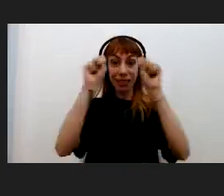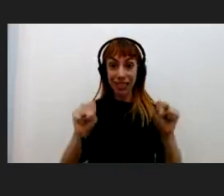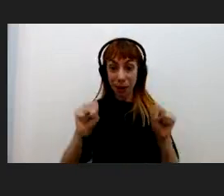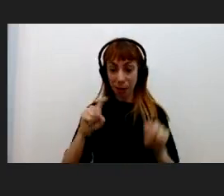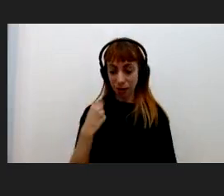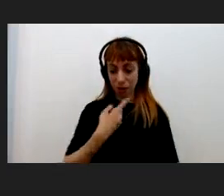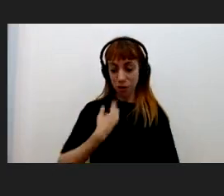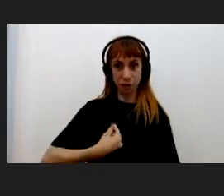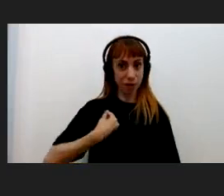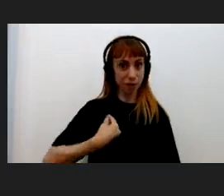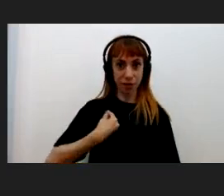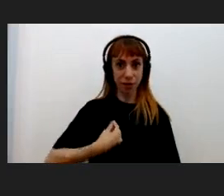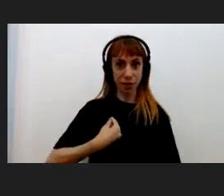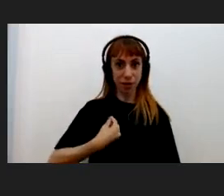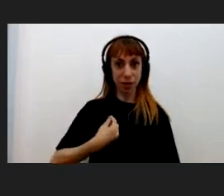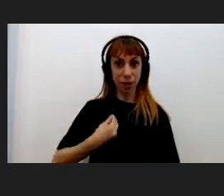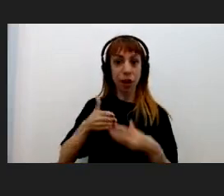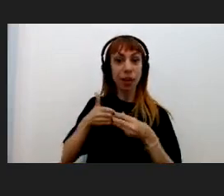E